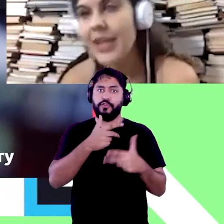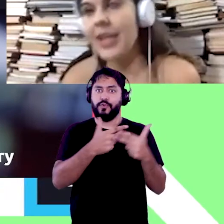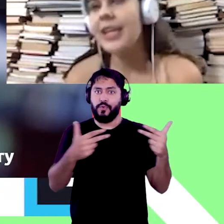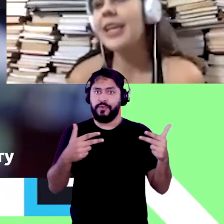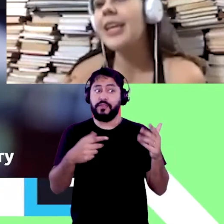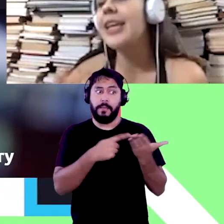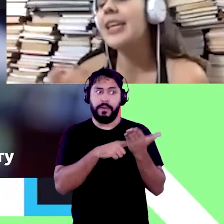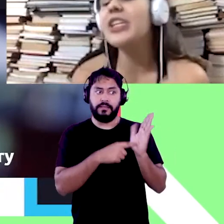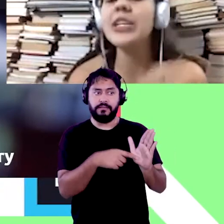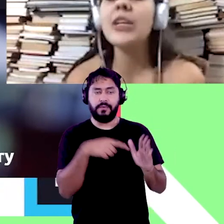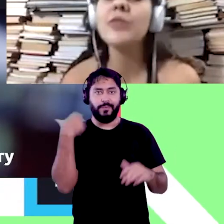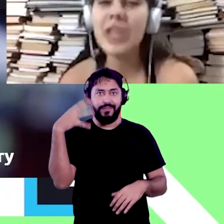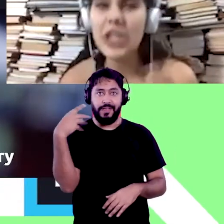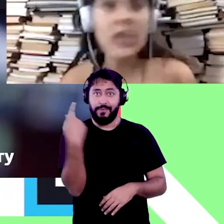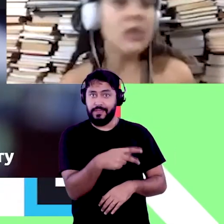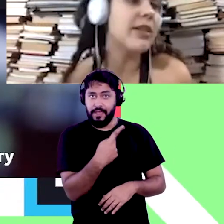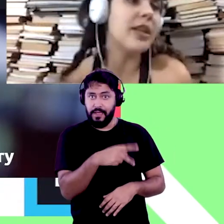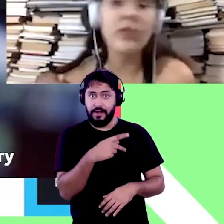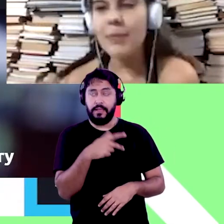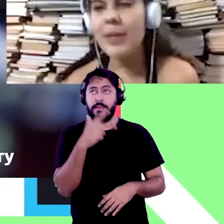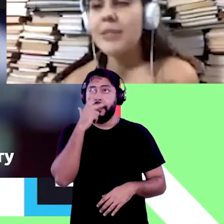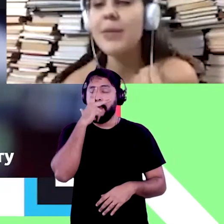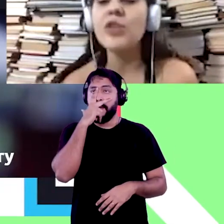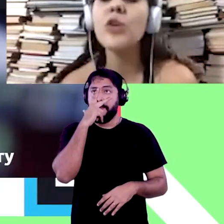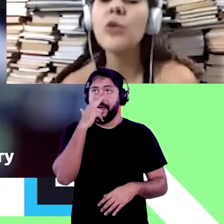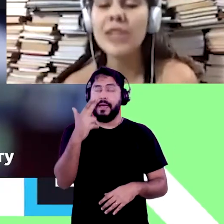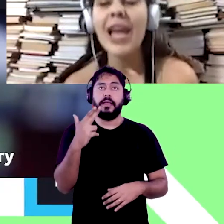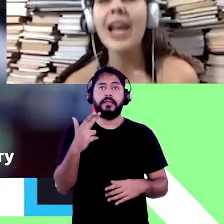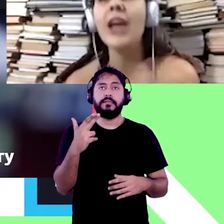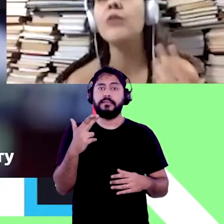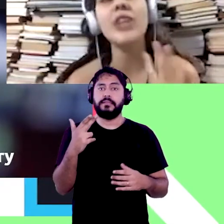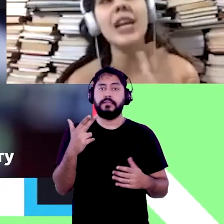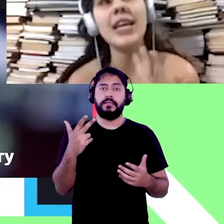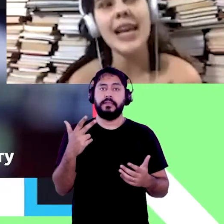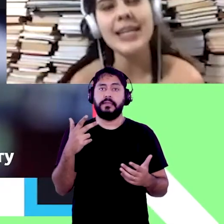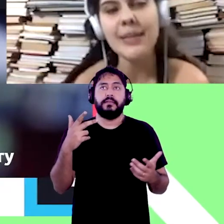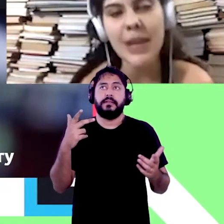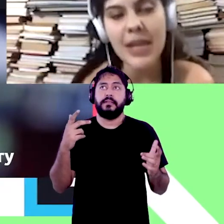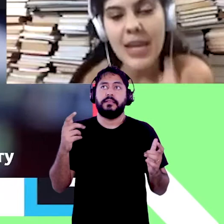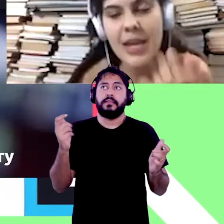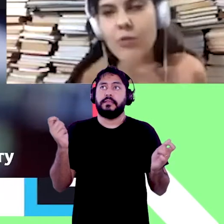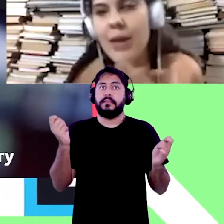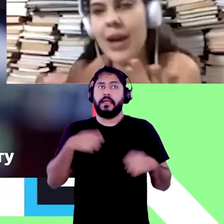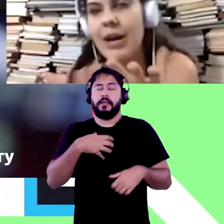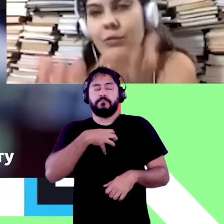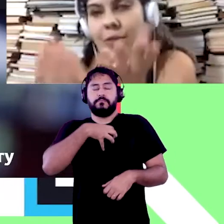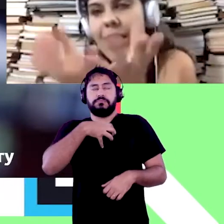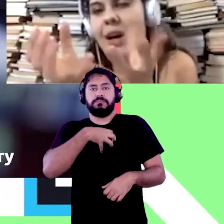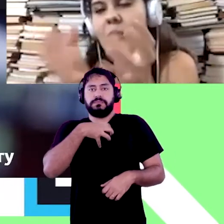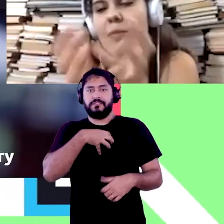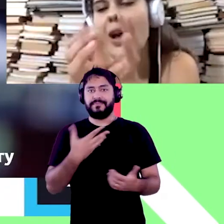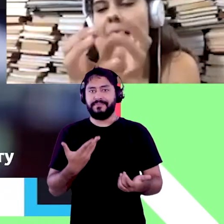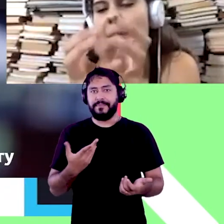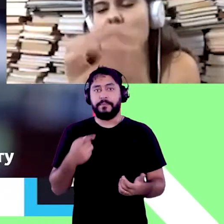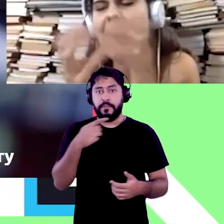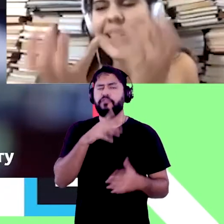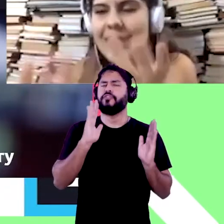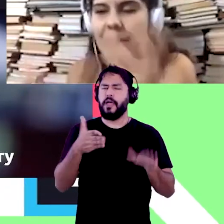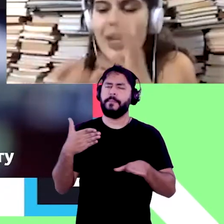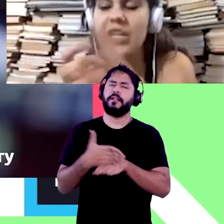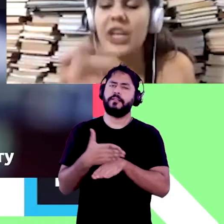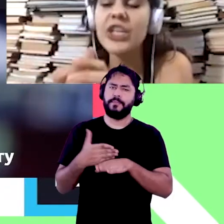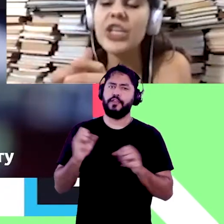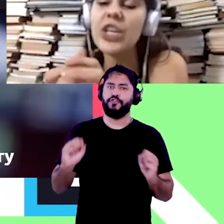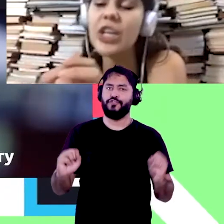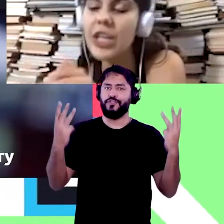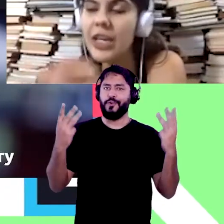dela, que instigam sentidos. Então, eu já participei de shows dela, onde ela traz também uma massa para